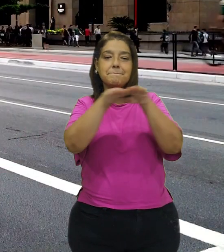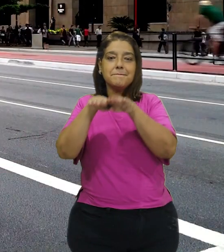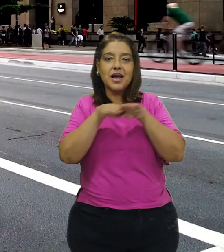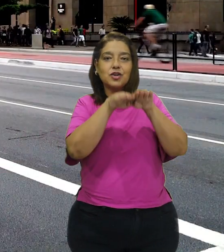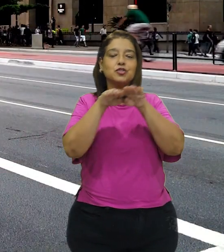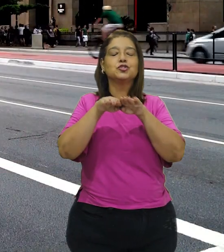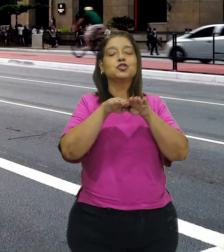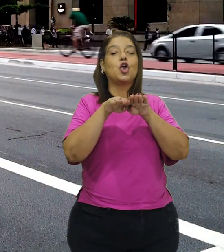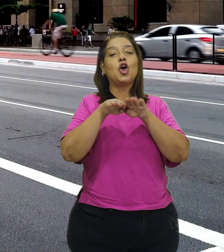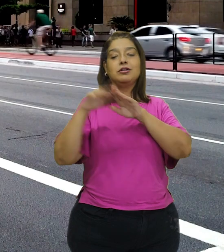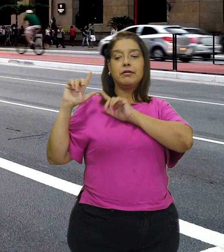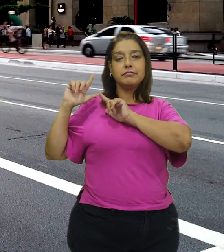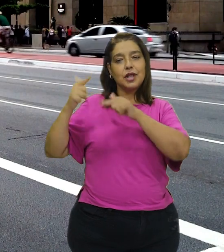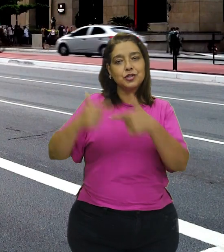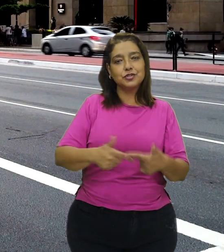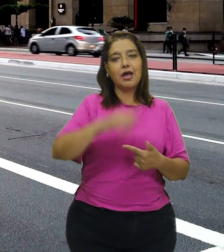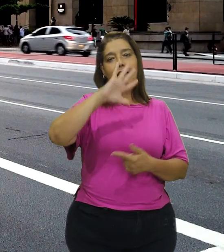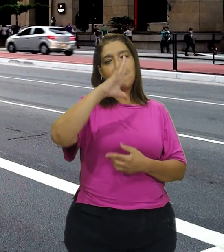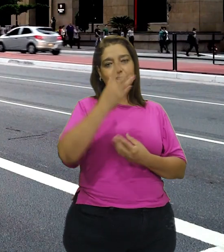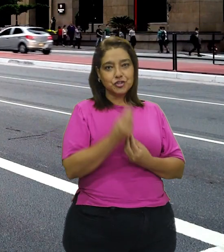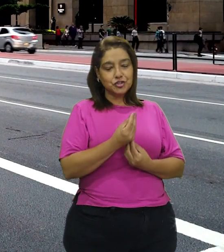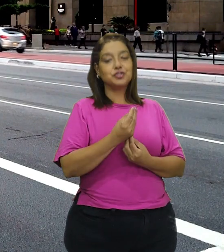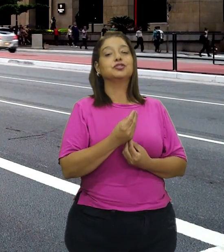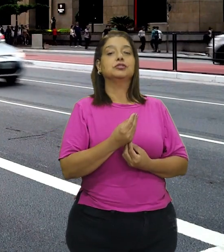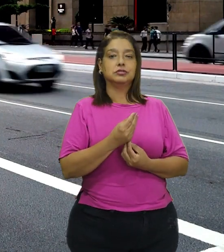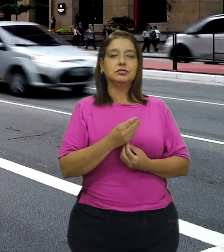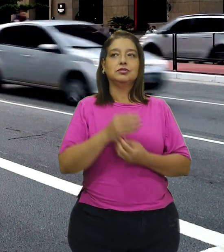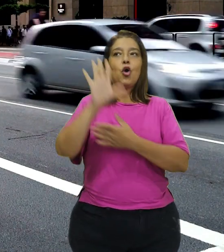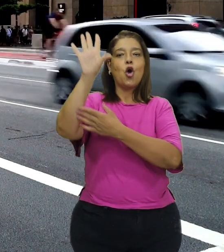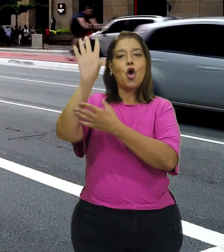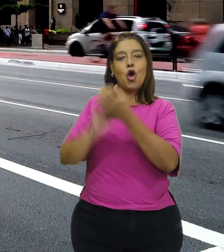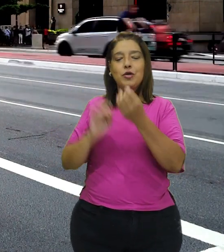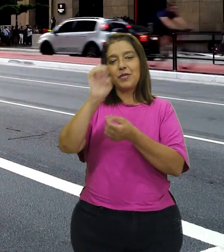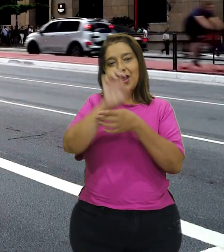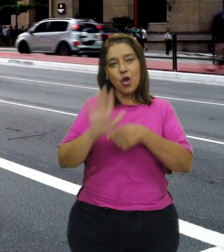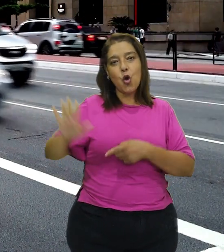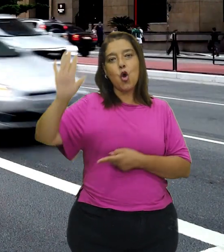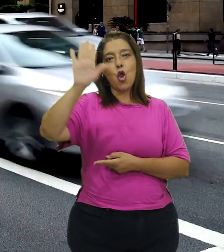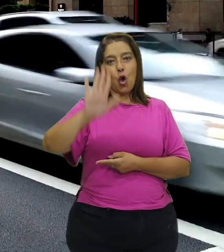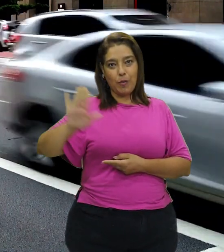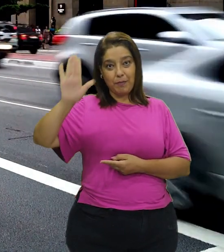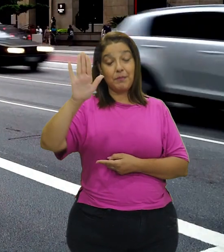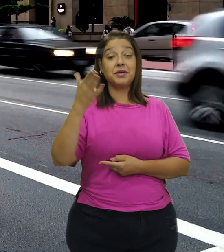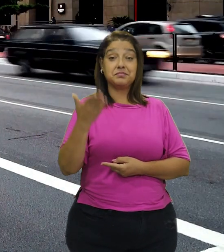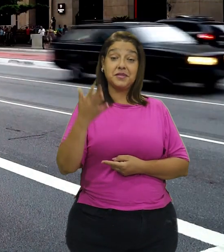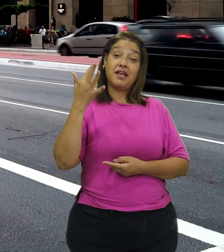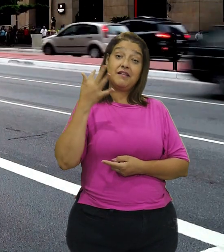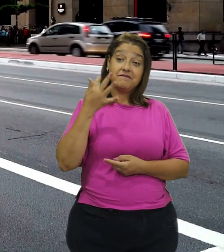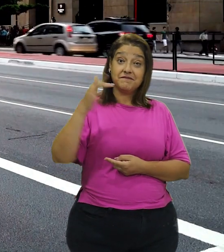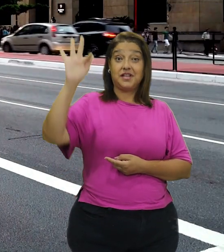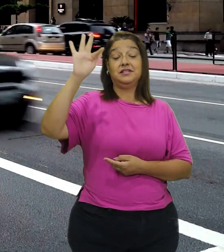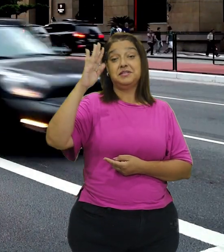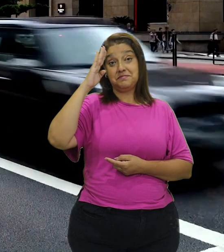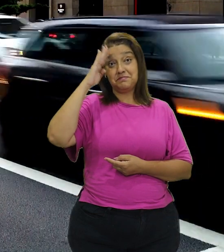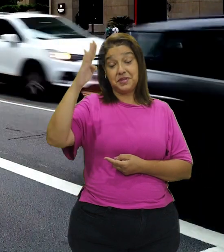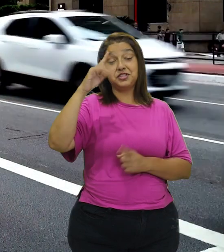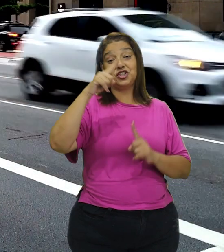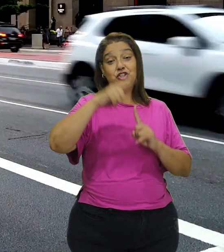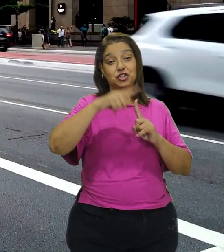tradicionais, inspirados pela arte acadêmica europeia, especialmente a francesa. Esse